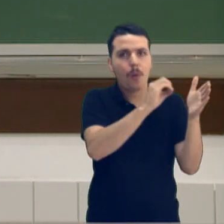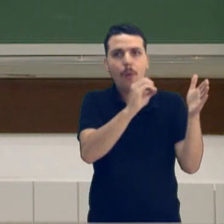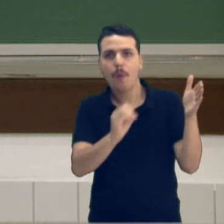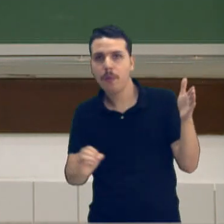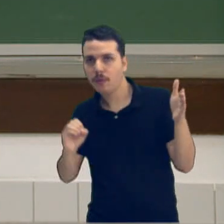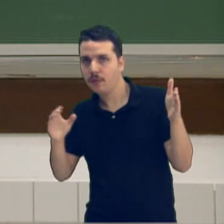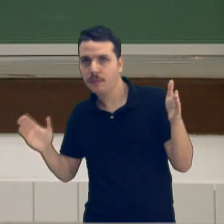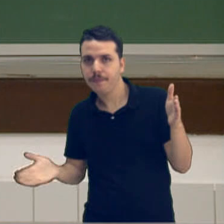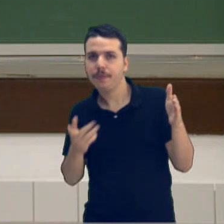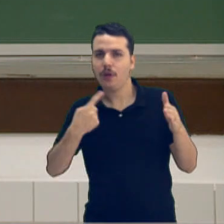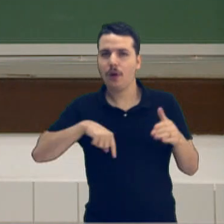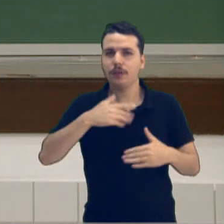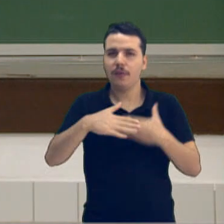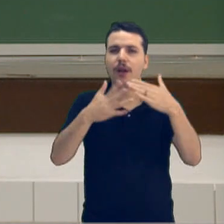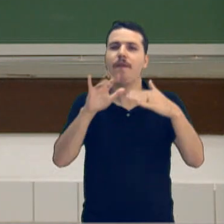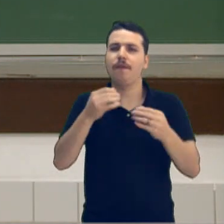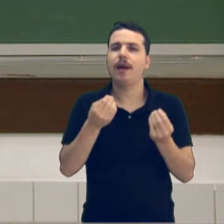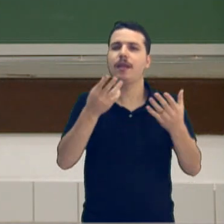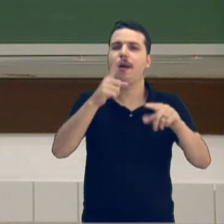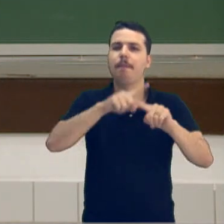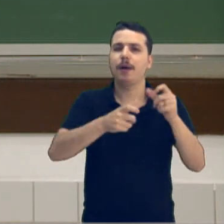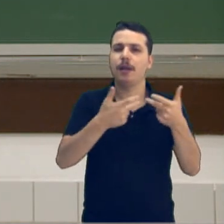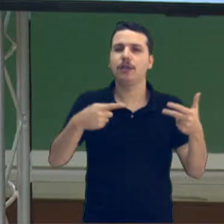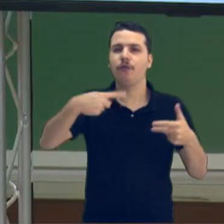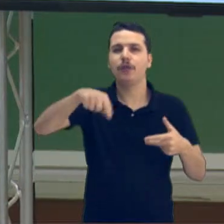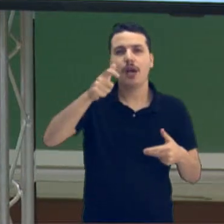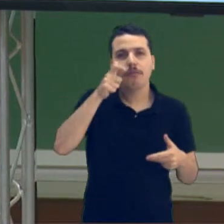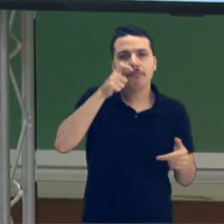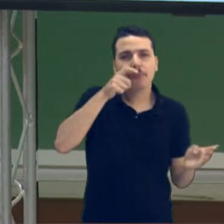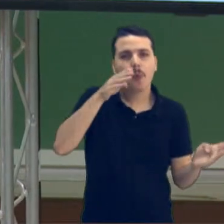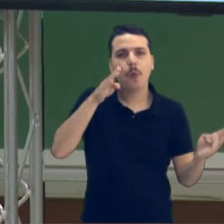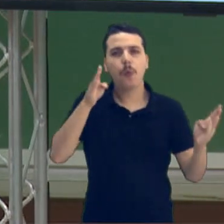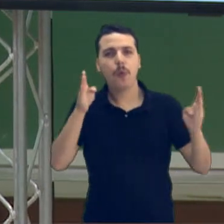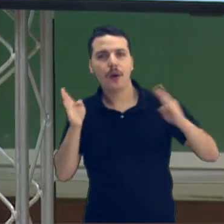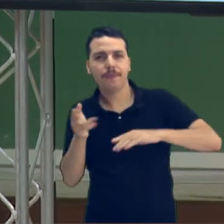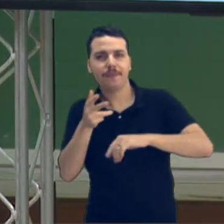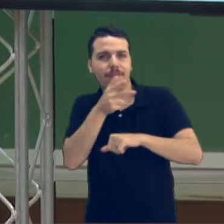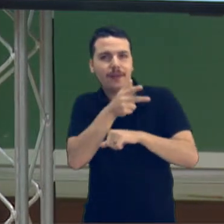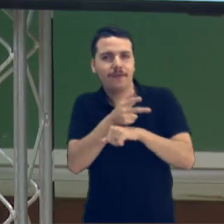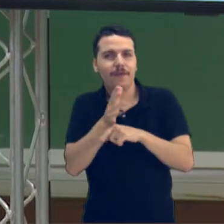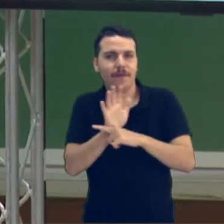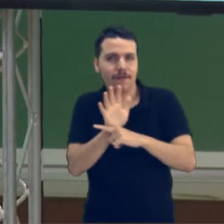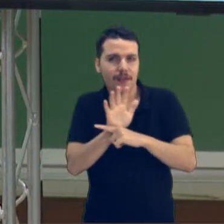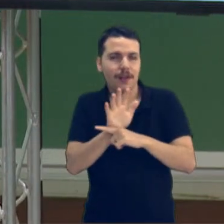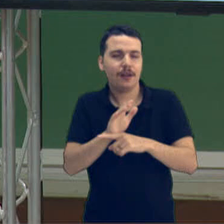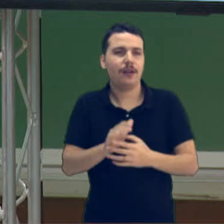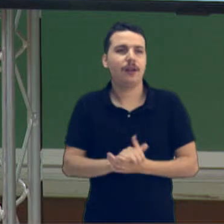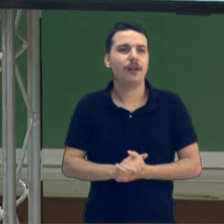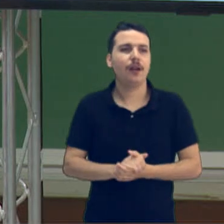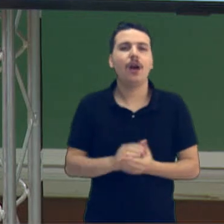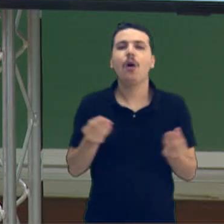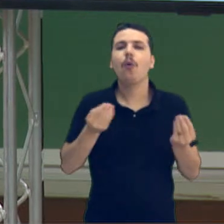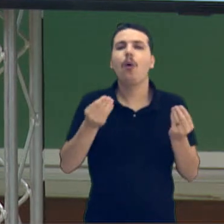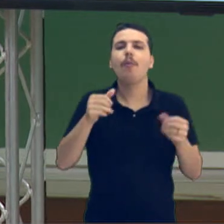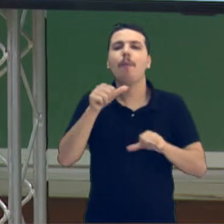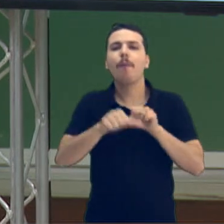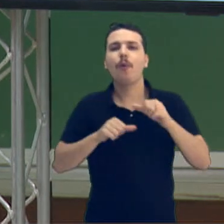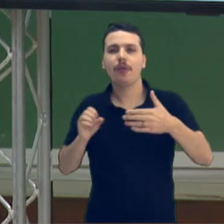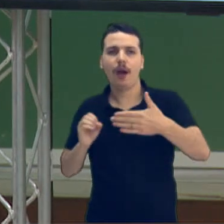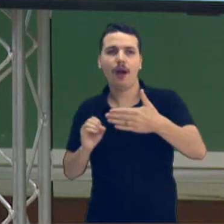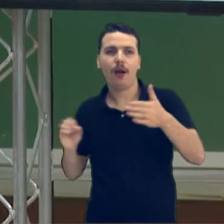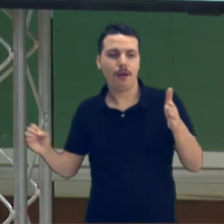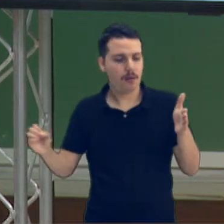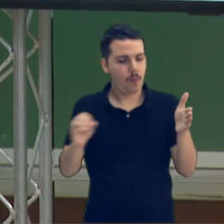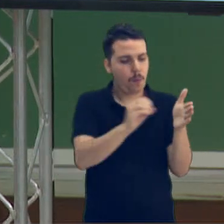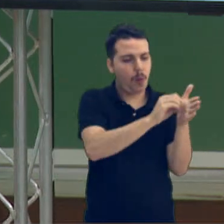vai deixar materiais para vocês também assistirem nos vídeos, né? Como que você pode fazer para mudar essa trajetória da bola,